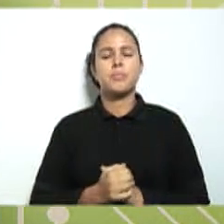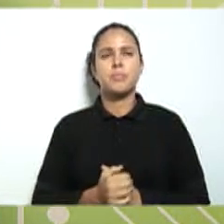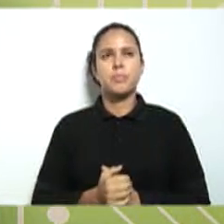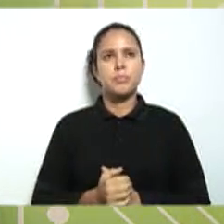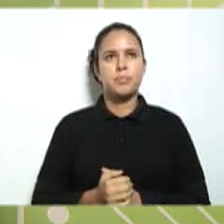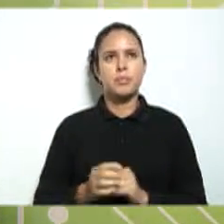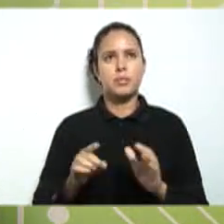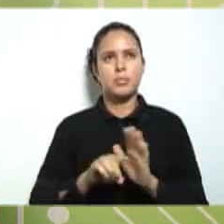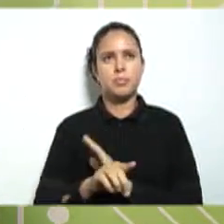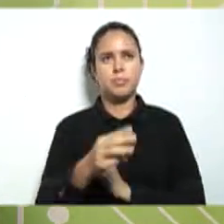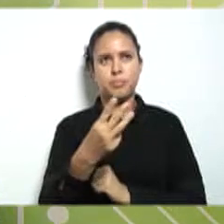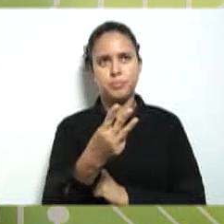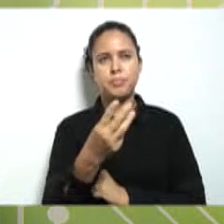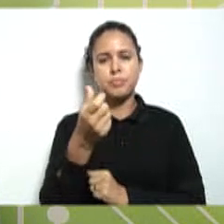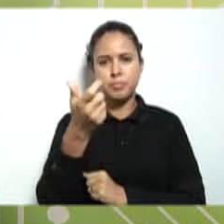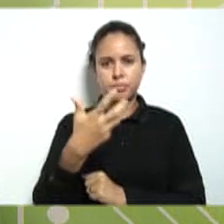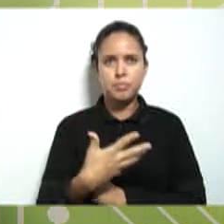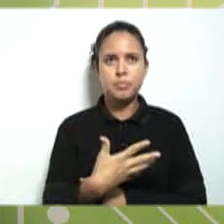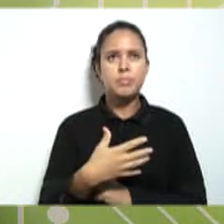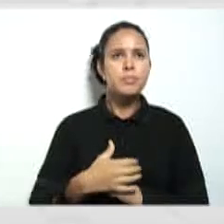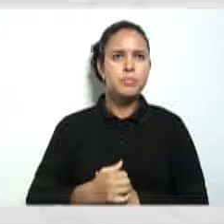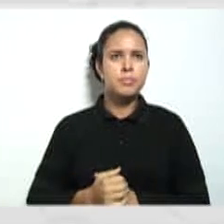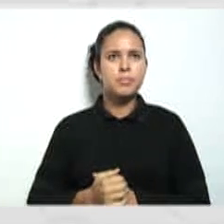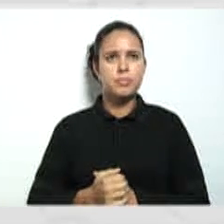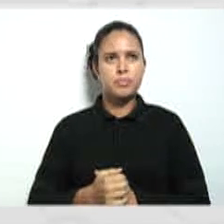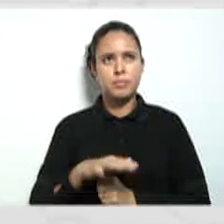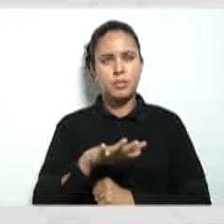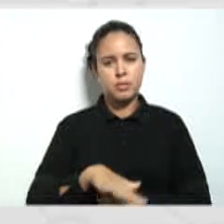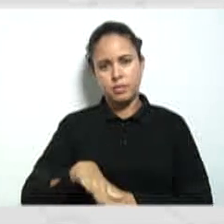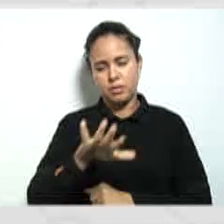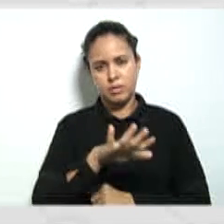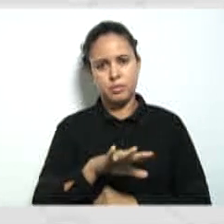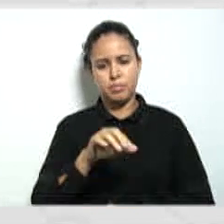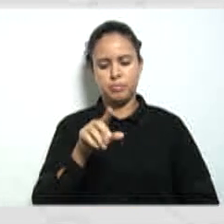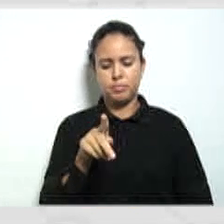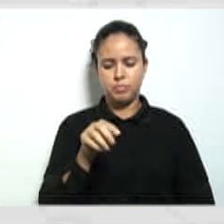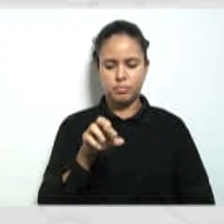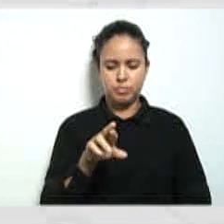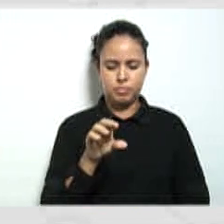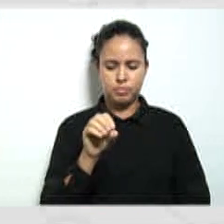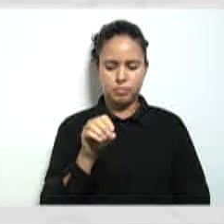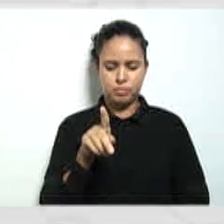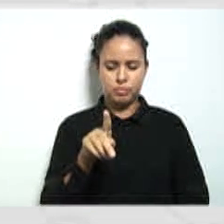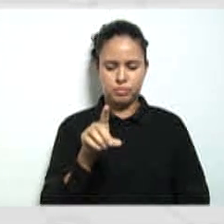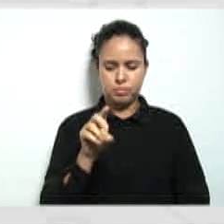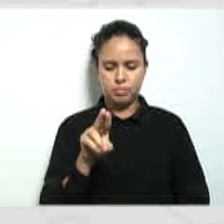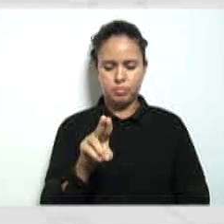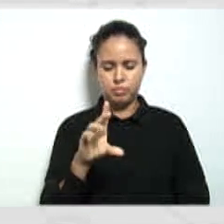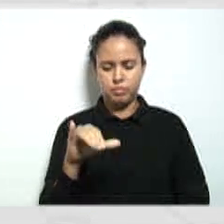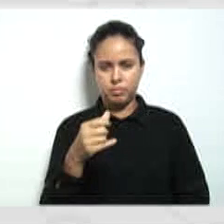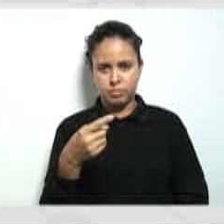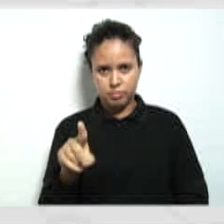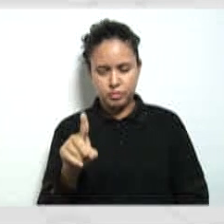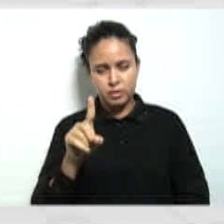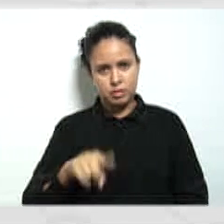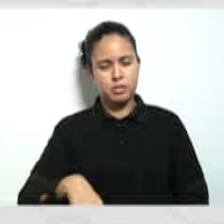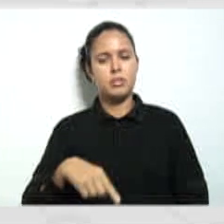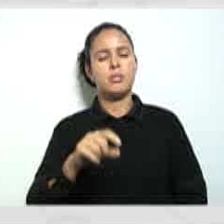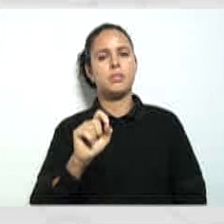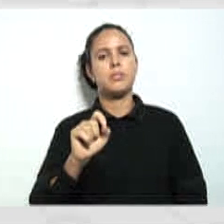número 3. A número 3 fala o seguinte: o ramo da produção é a modalidade básica da economia solidária. Isso por